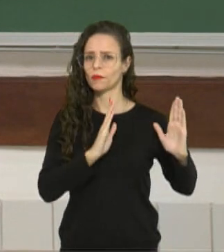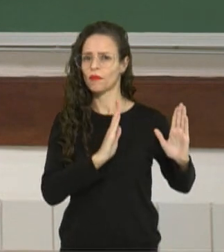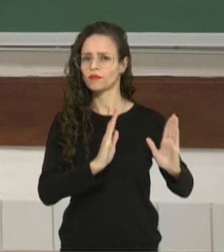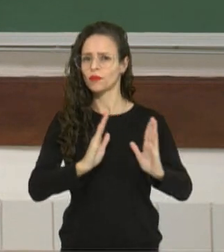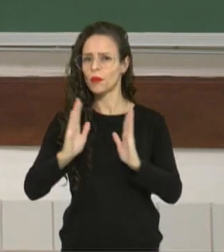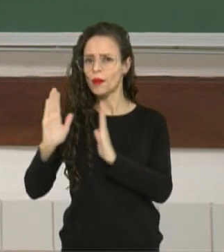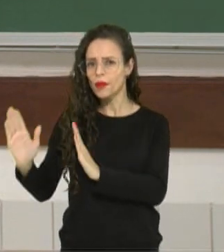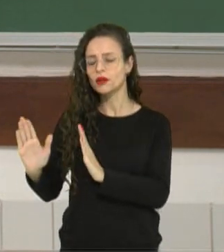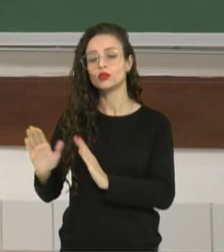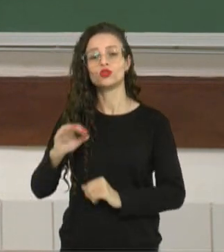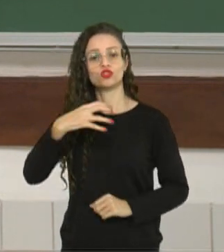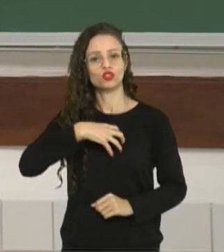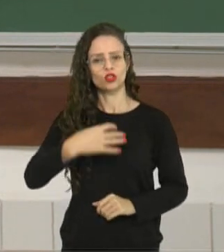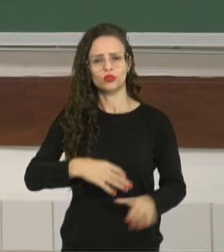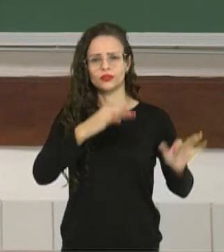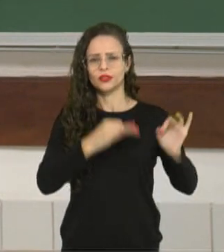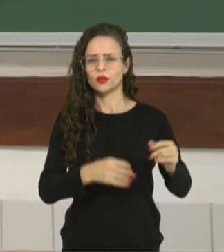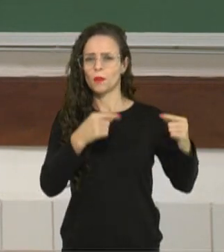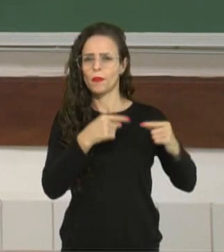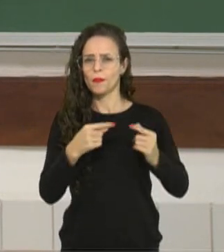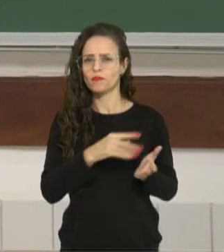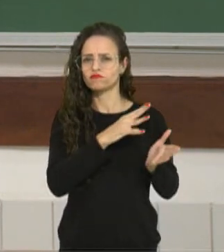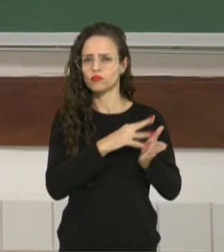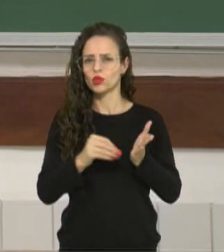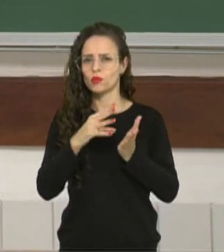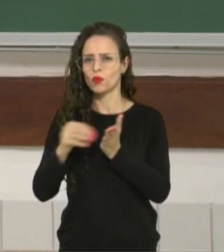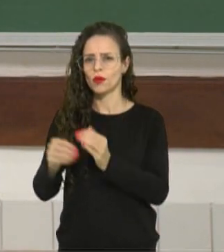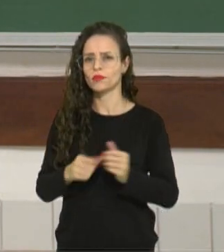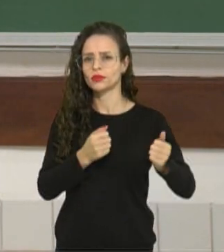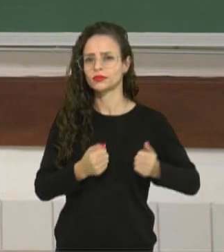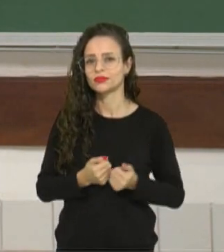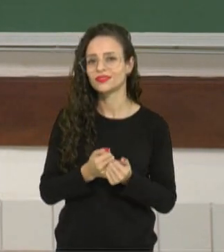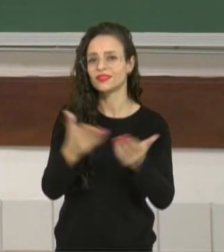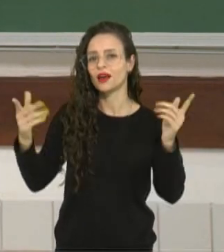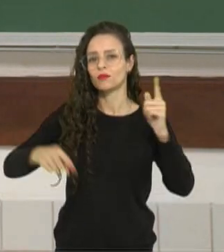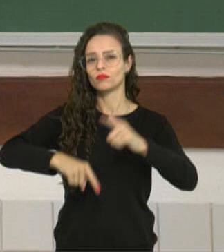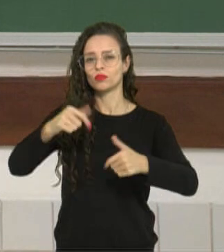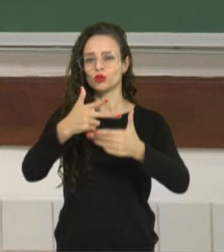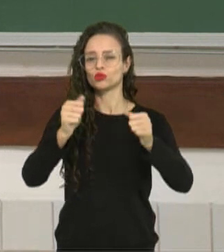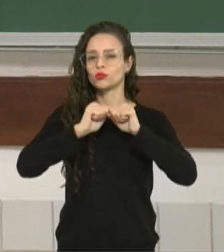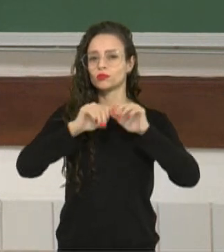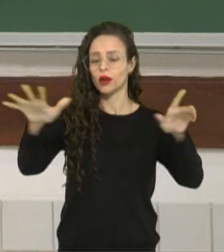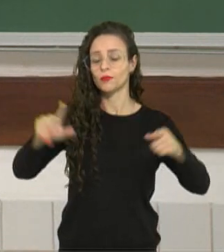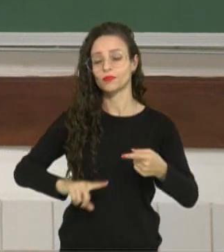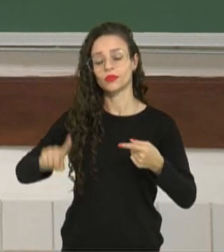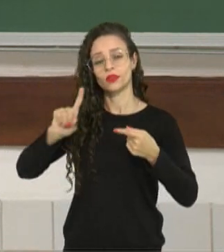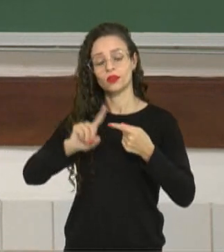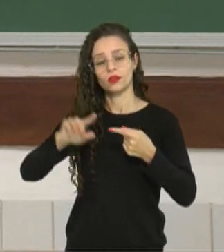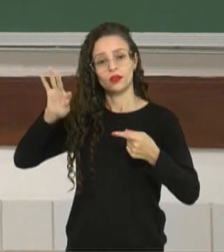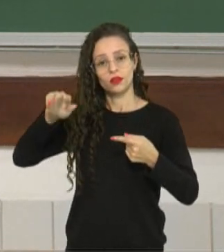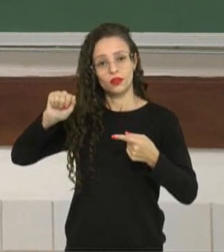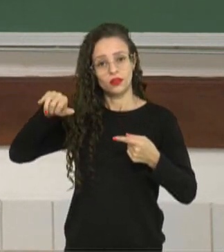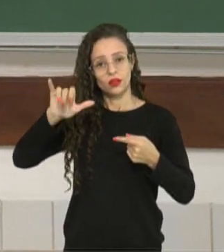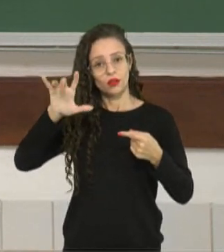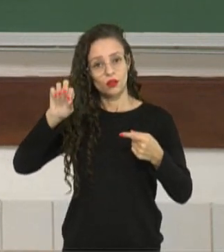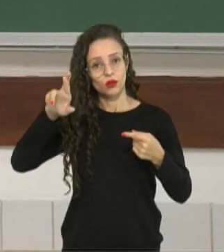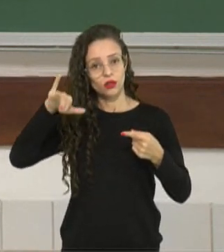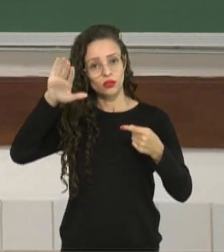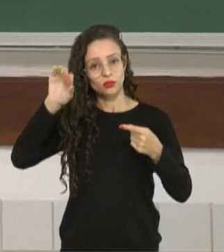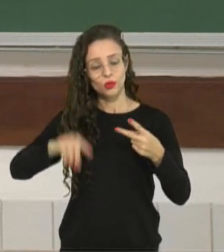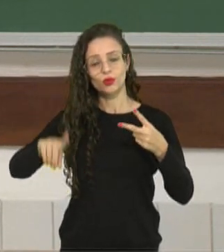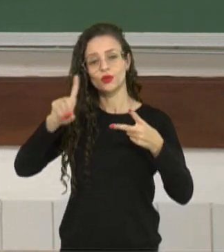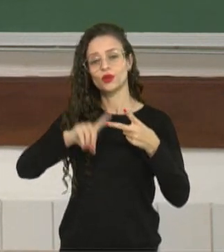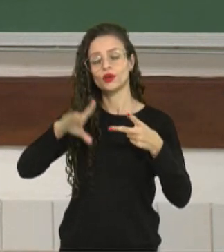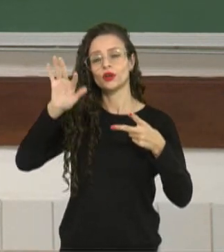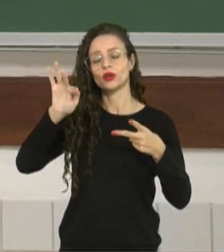organize em moldes para ofertar produtos em massa. Taylorismo e Fordismo são dois desses